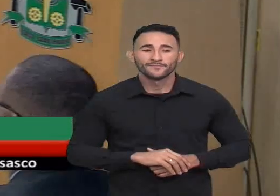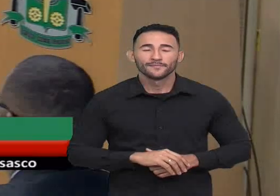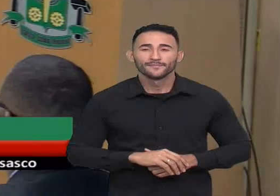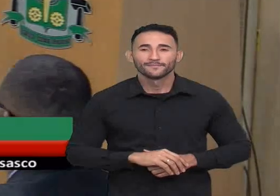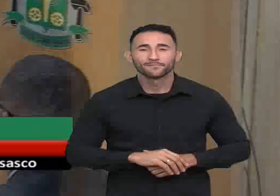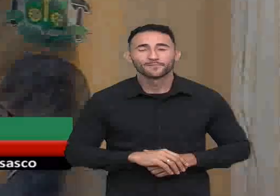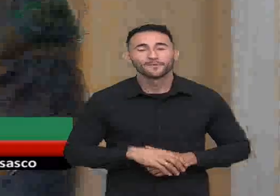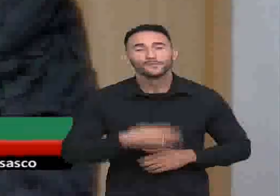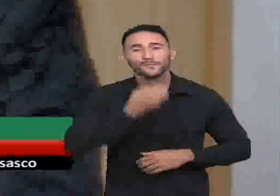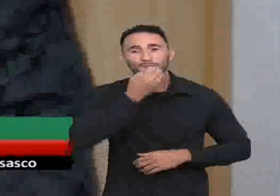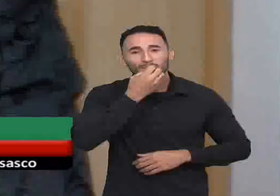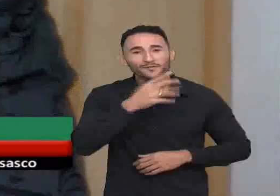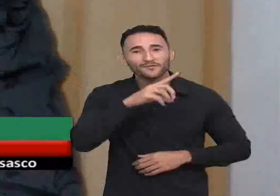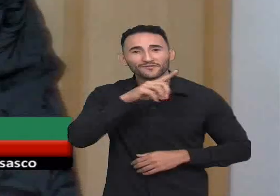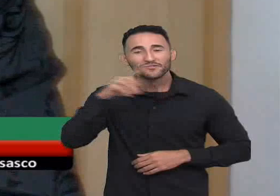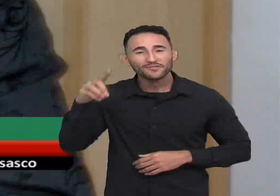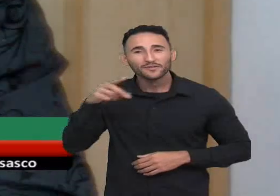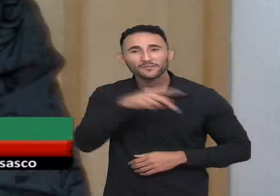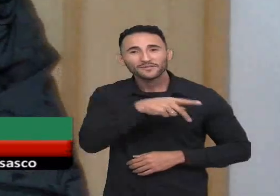Bom dia, senhor presidente,